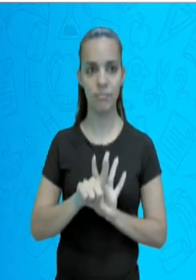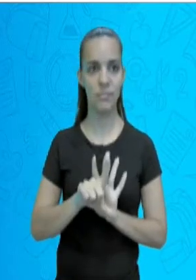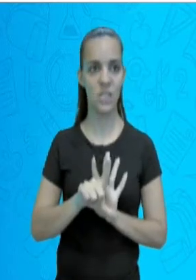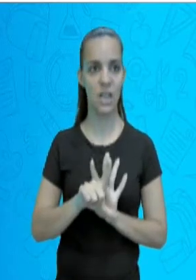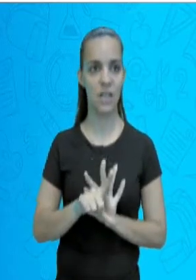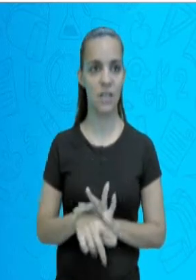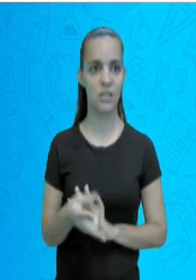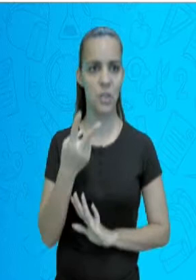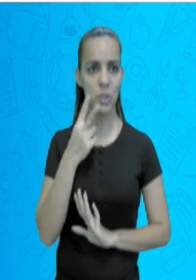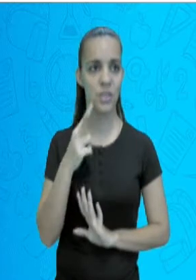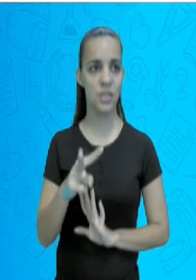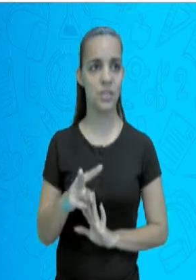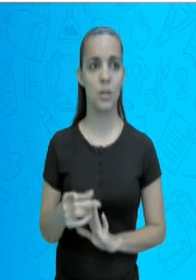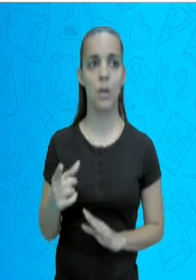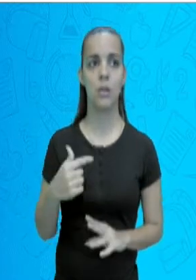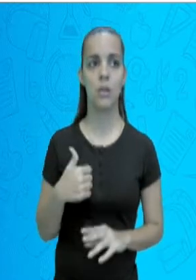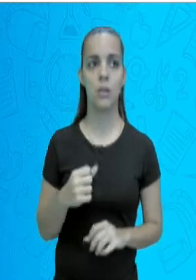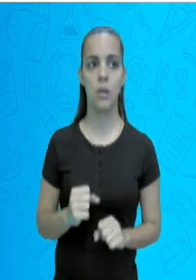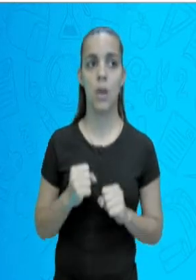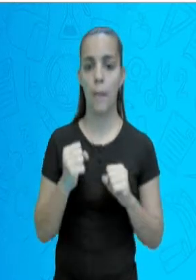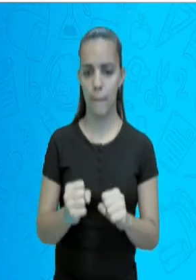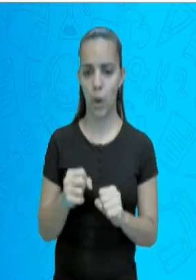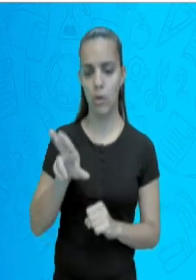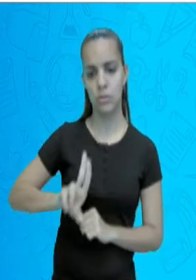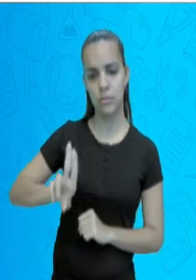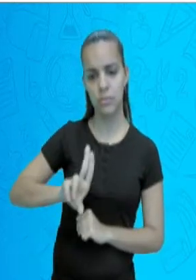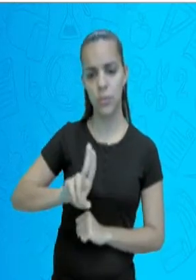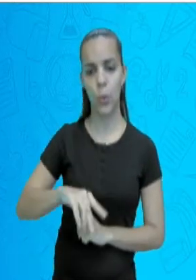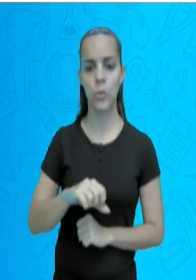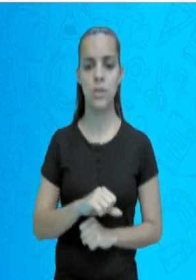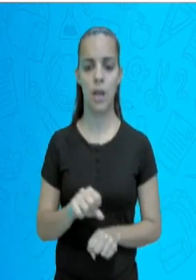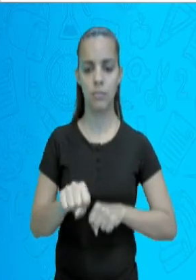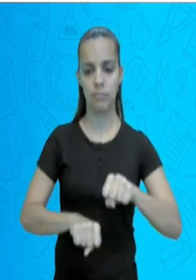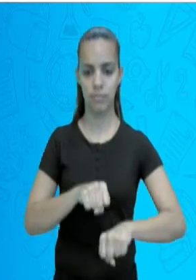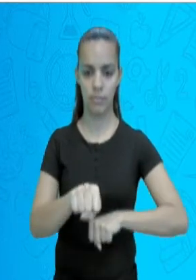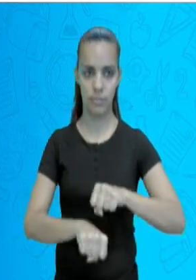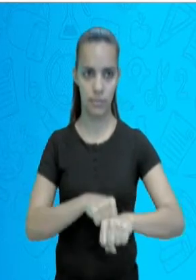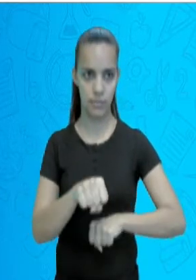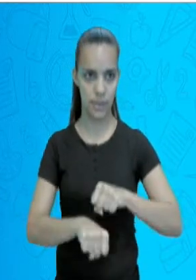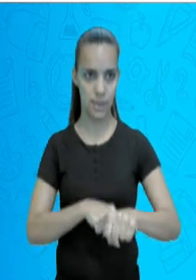atenção, que também para o uso da bicicleta. Sabe por quê?